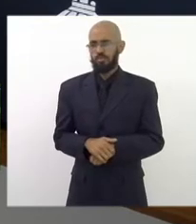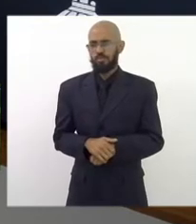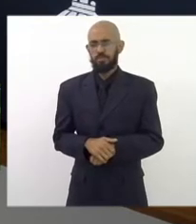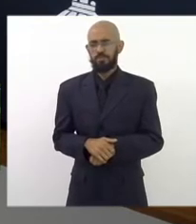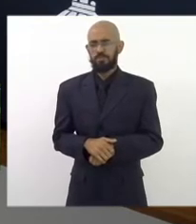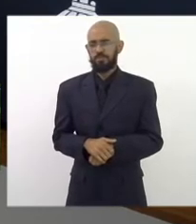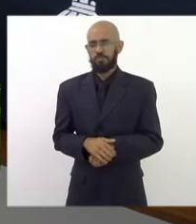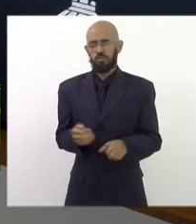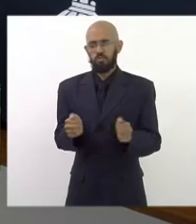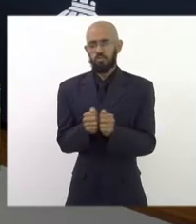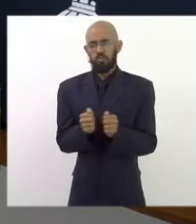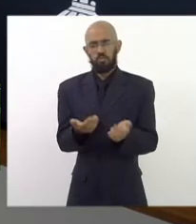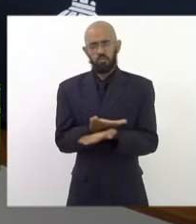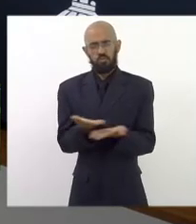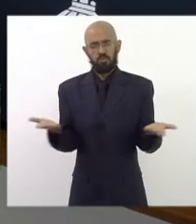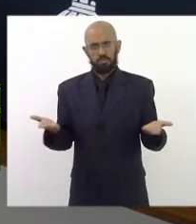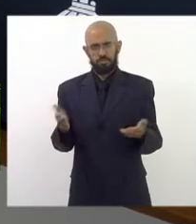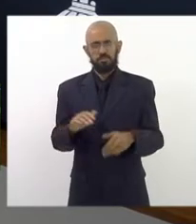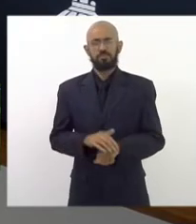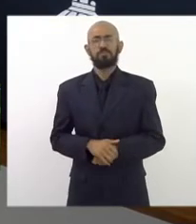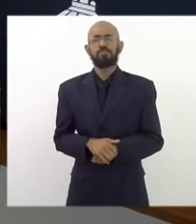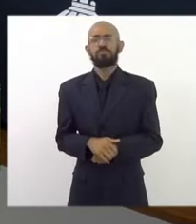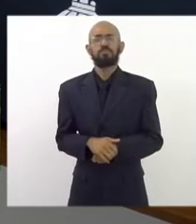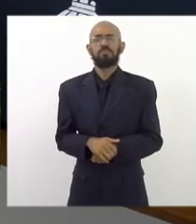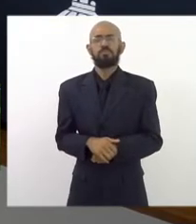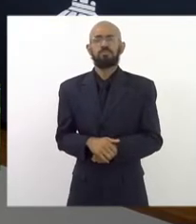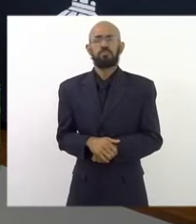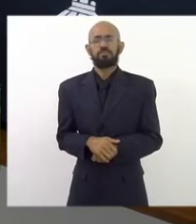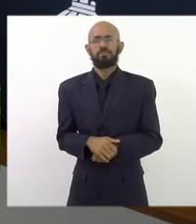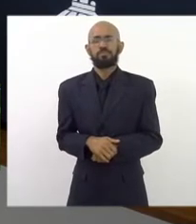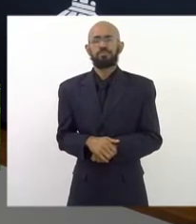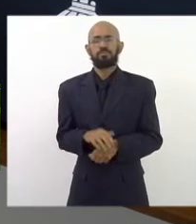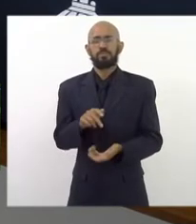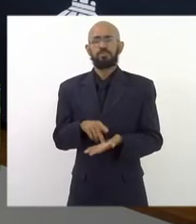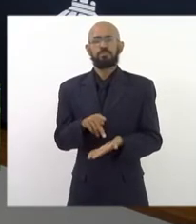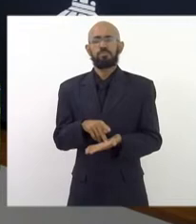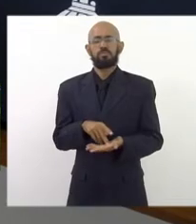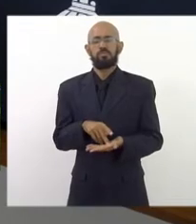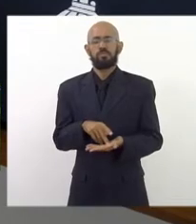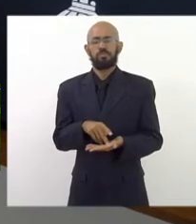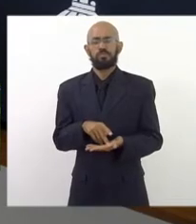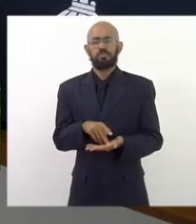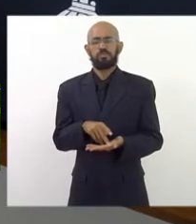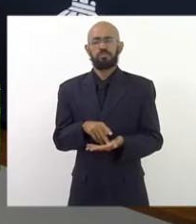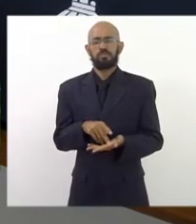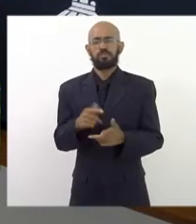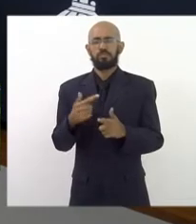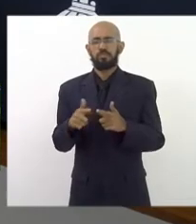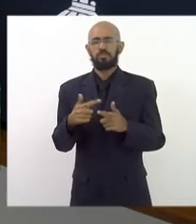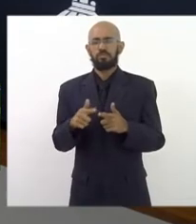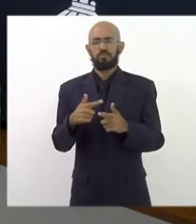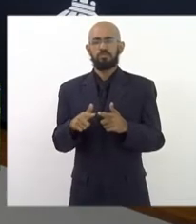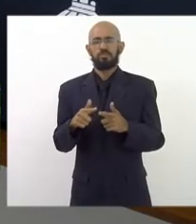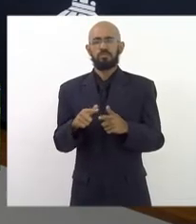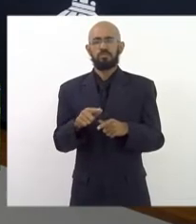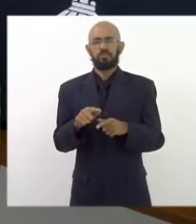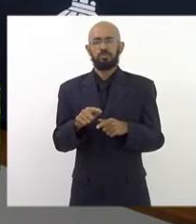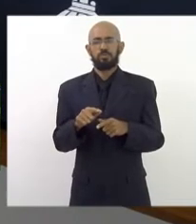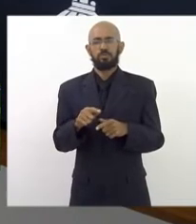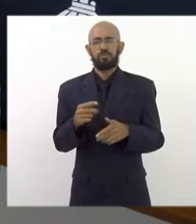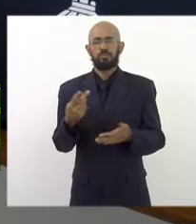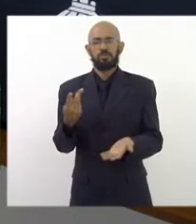vossas excelências. Na realidade, o problema que a gente teve foi